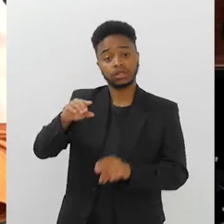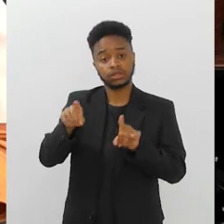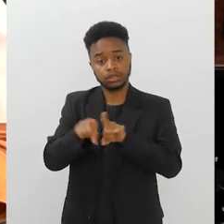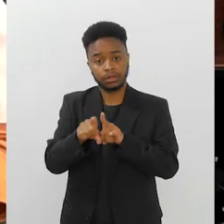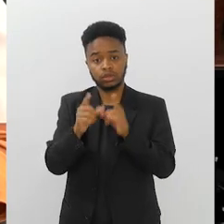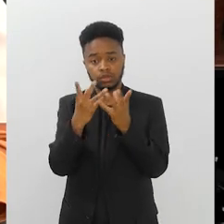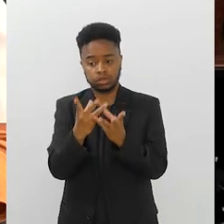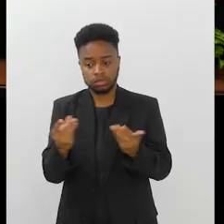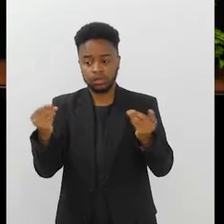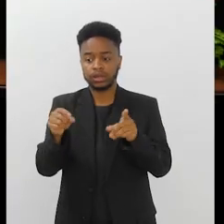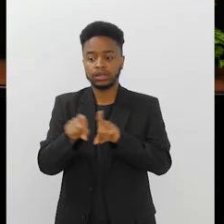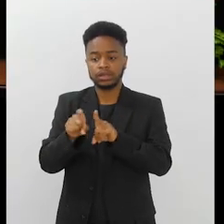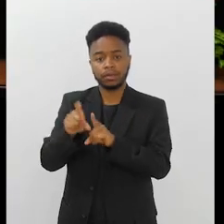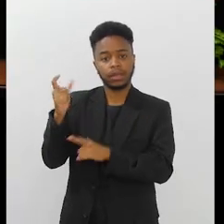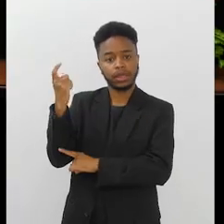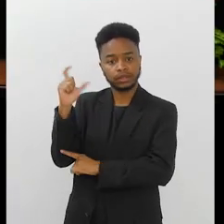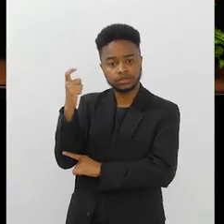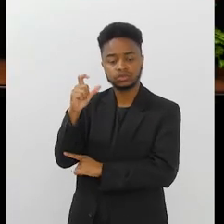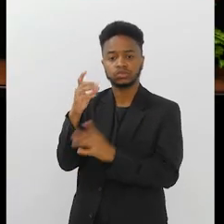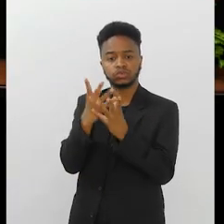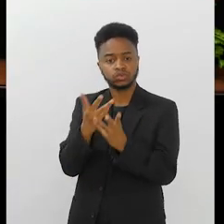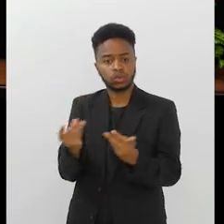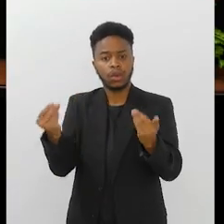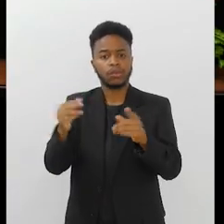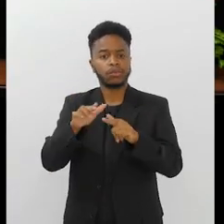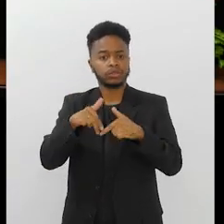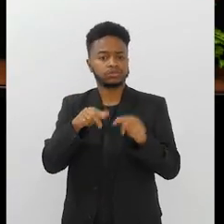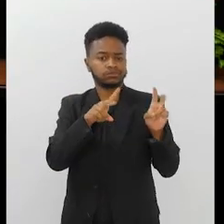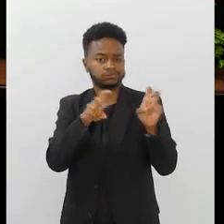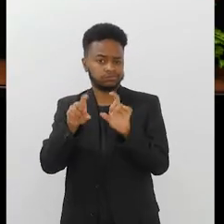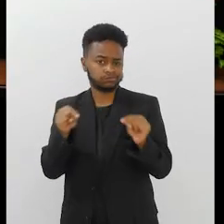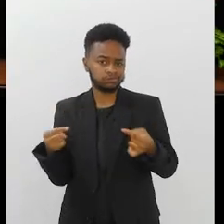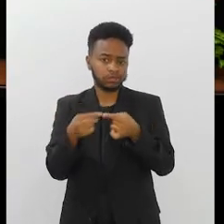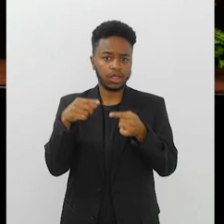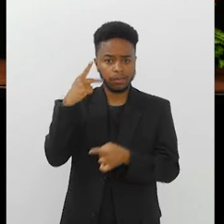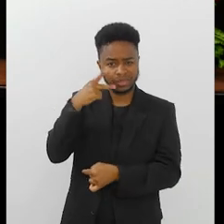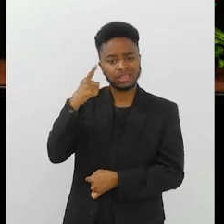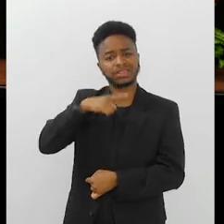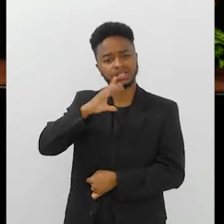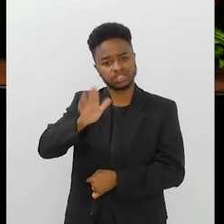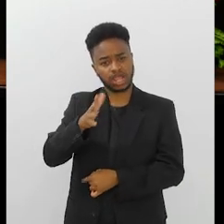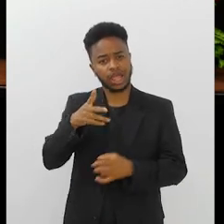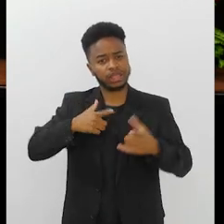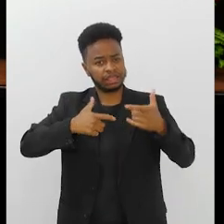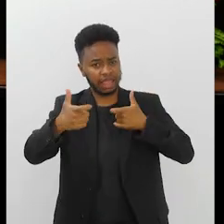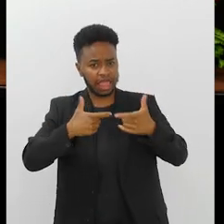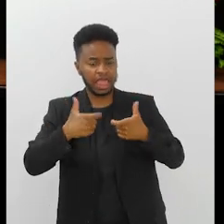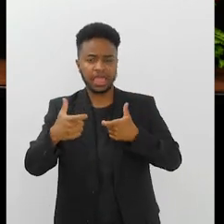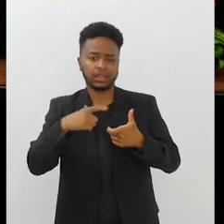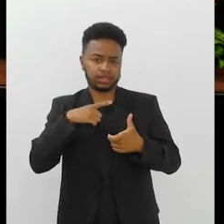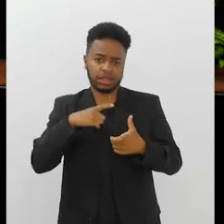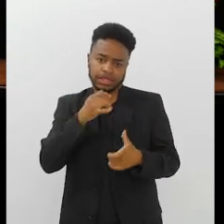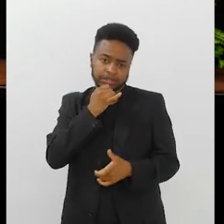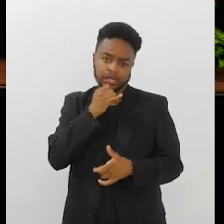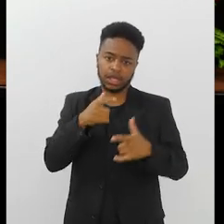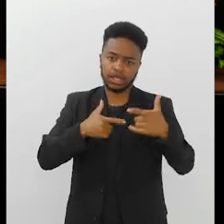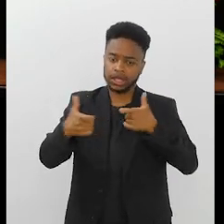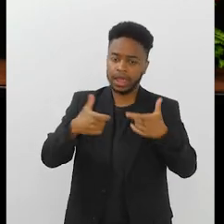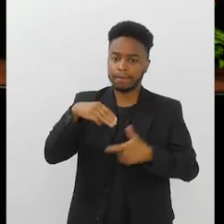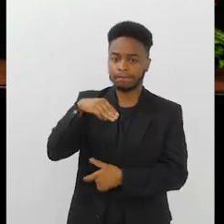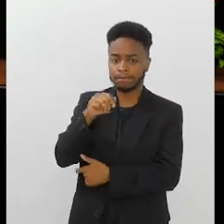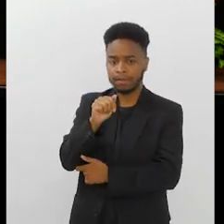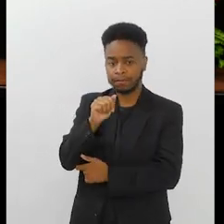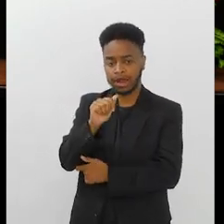tinha uma sabedoria diferenciada tinha uma sabedoria mais política já se faziam deter nadas guerras aí a gente pode trabalhar guerra dos imalis todo o